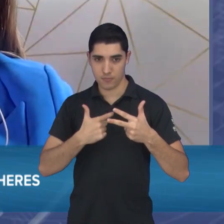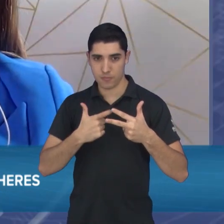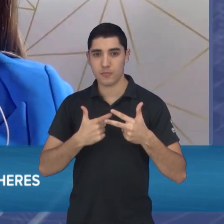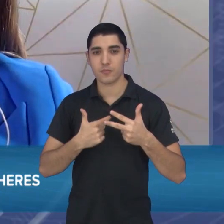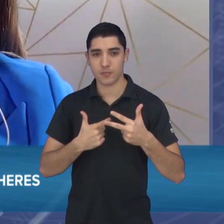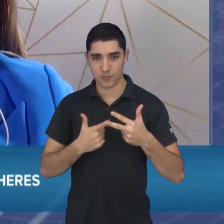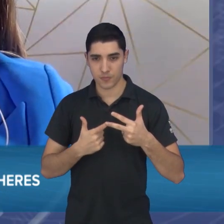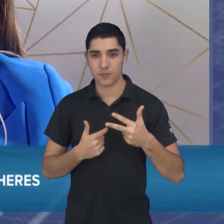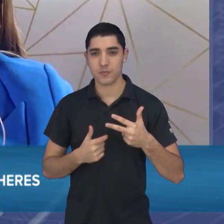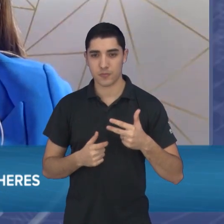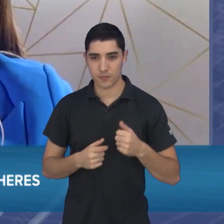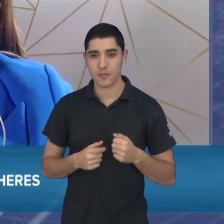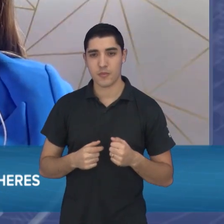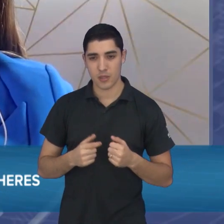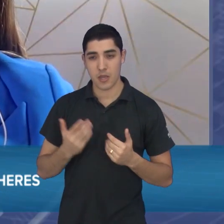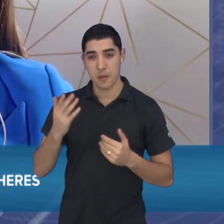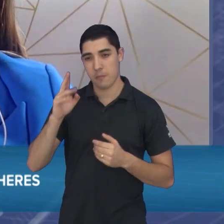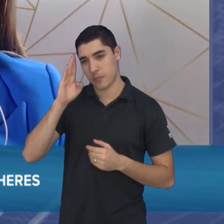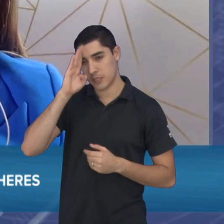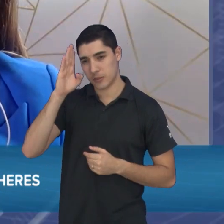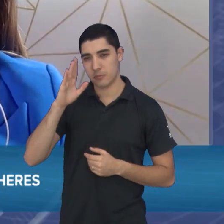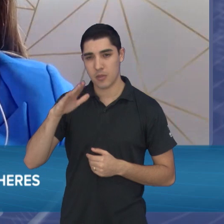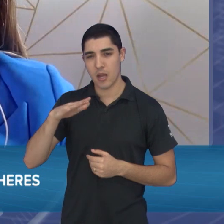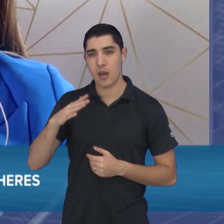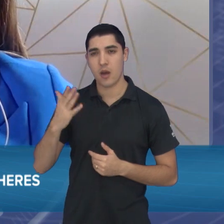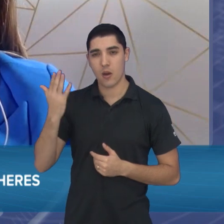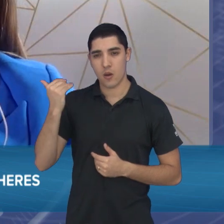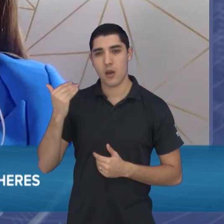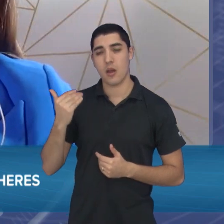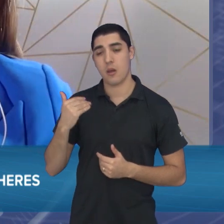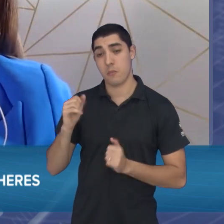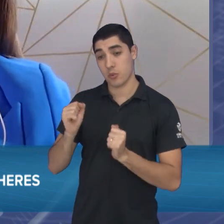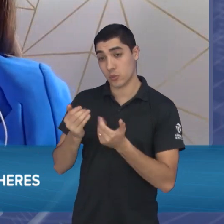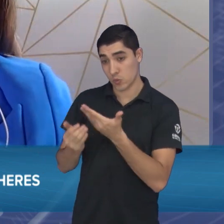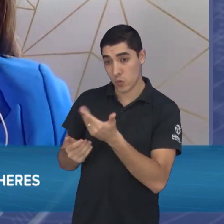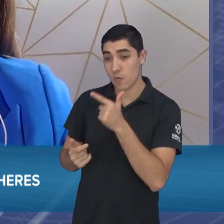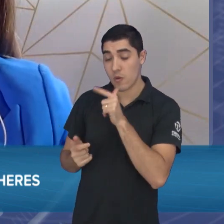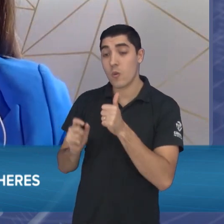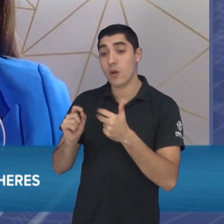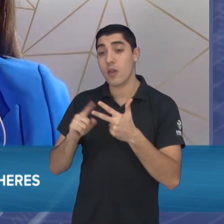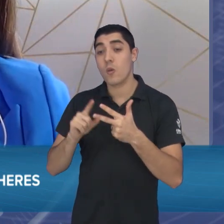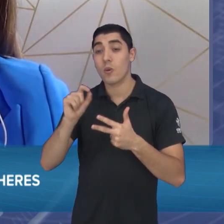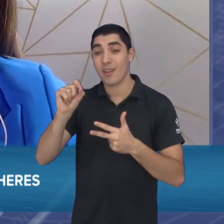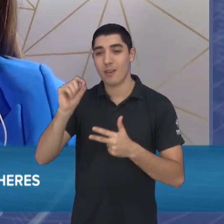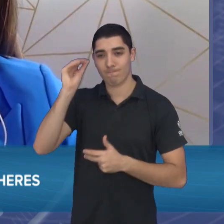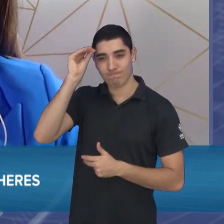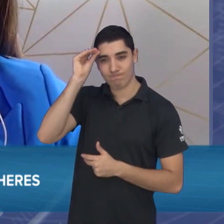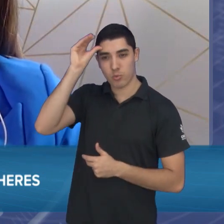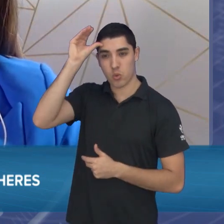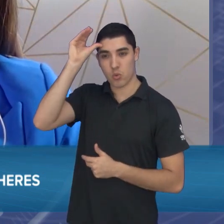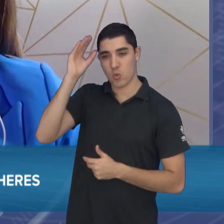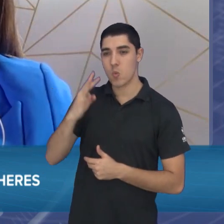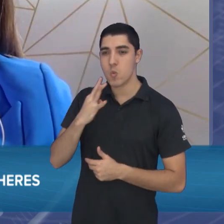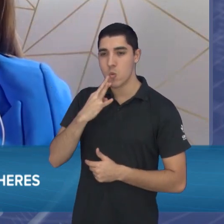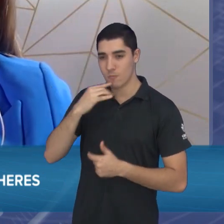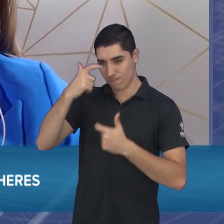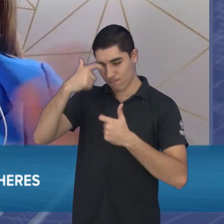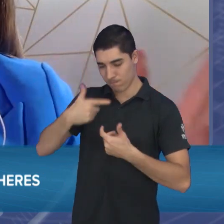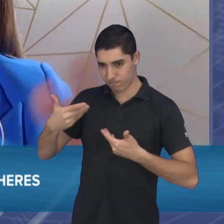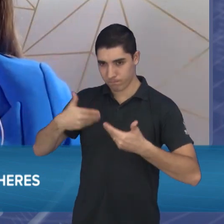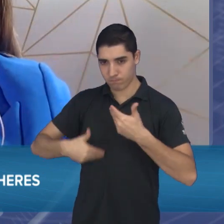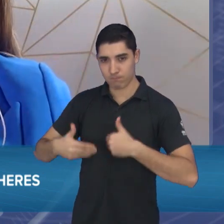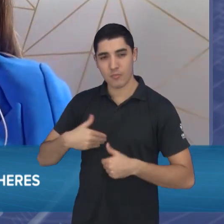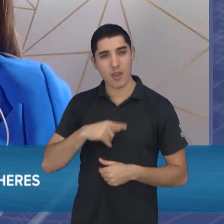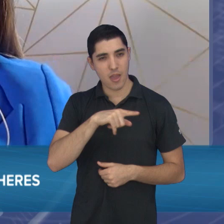a doutora Lívia vai poder depois falar até melhor, é o autoconhecimento, gente. Fundamental, né?